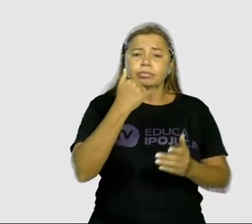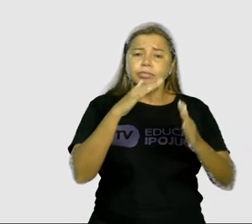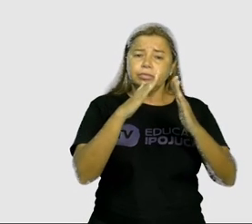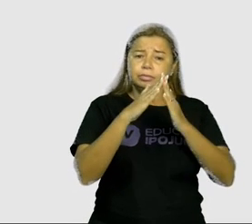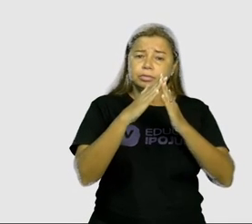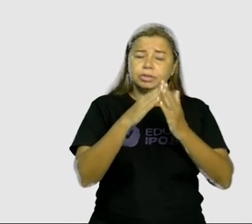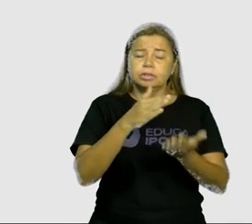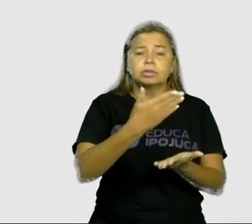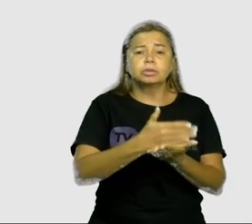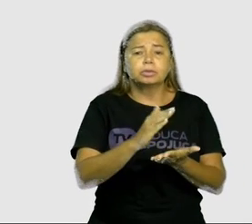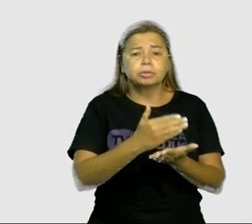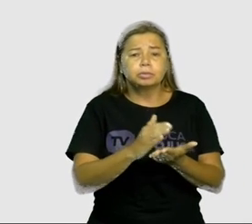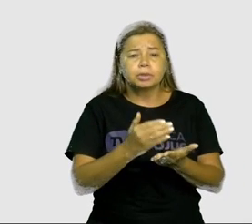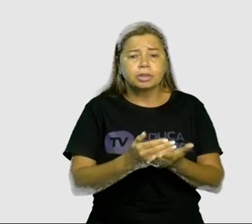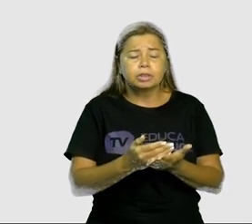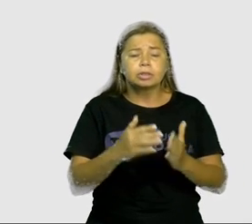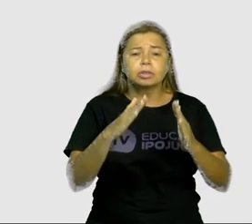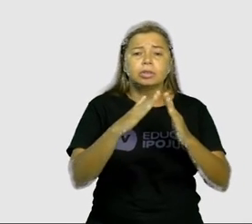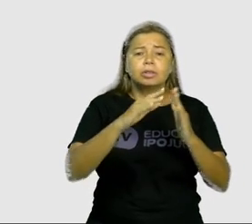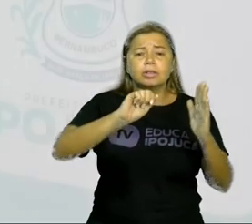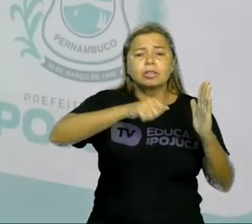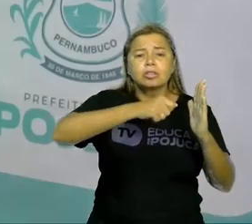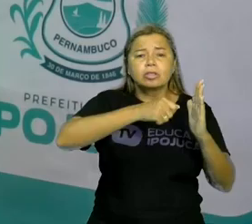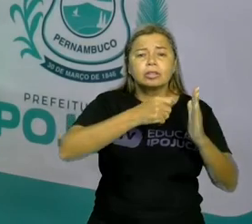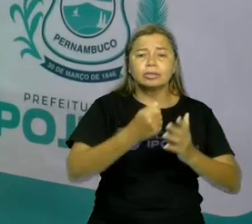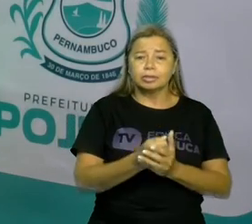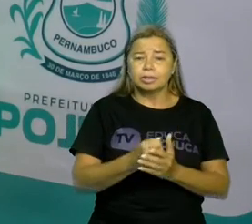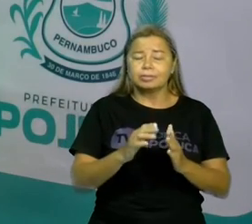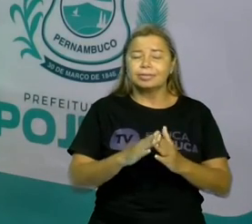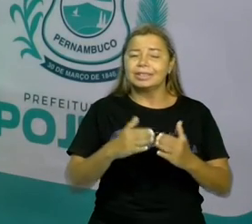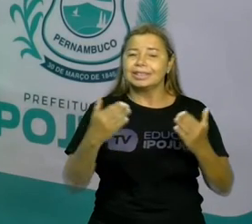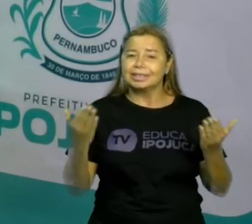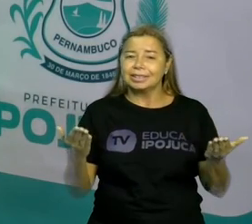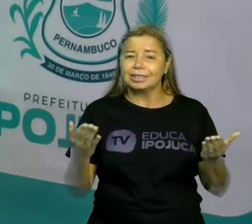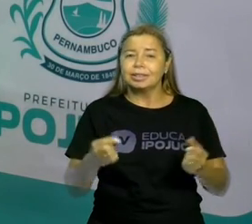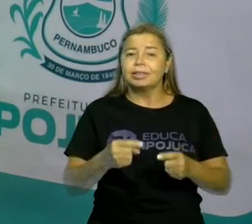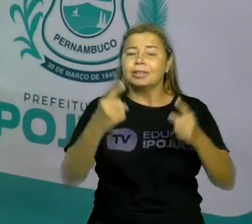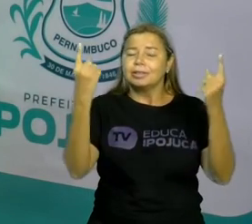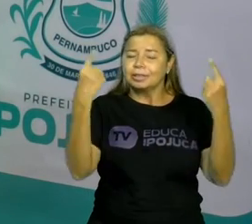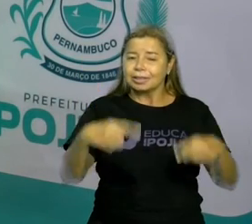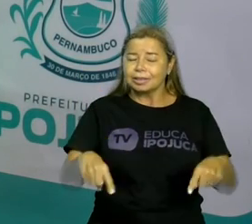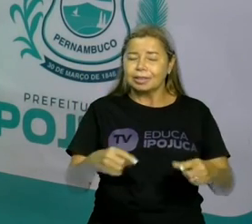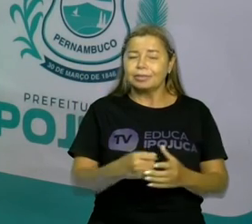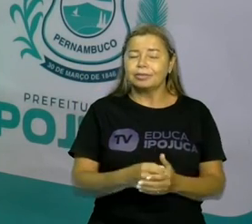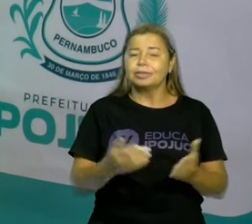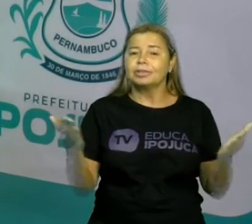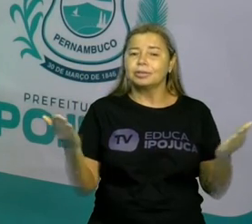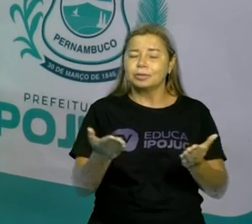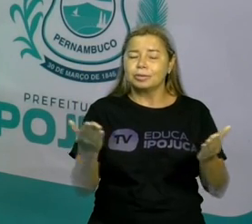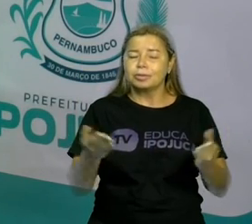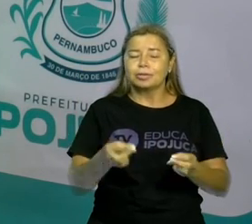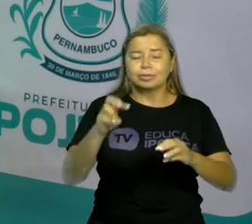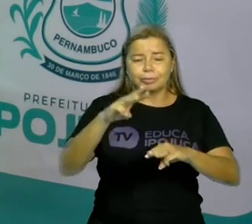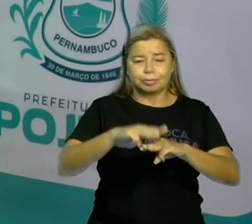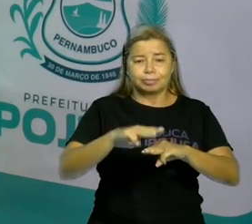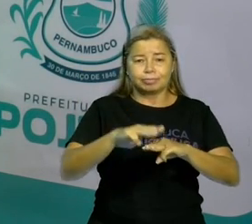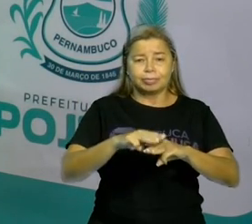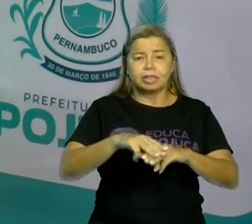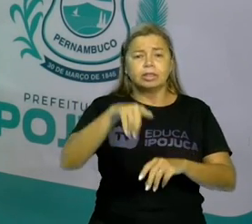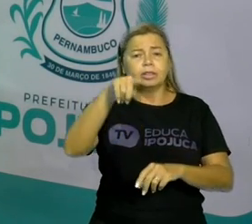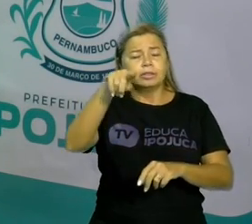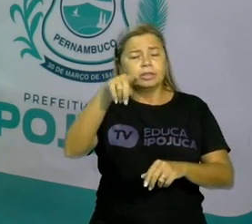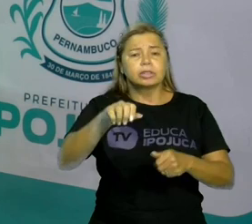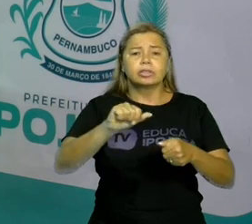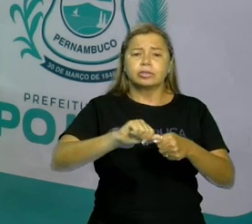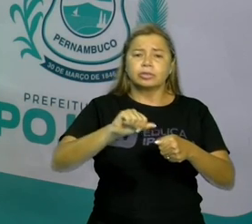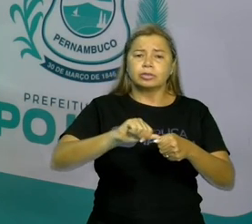ou chapei fica aí esse desafio essa atividade de hoje de matemática para